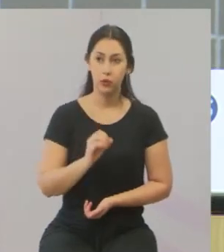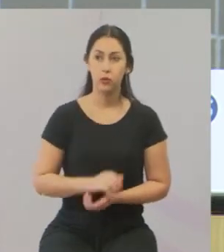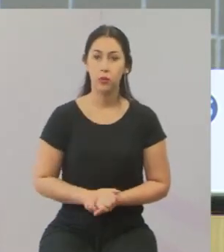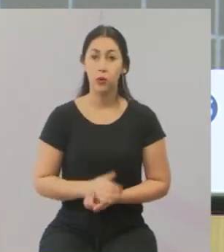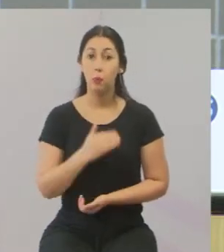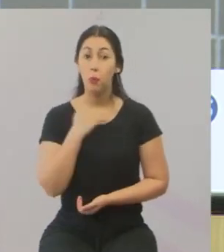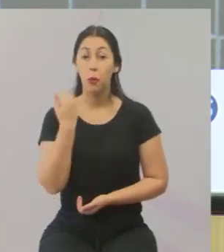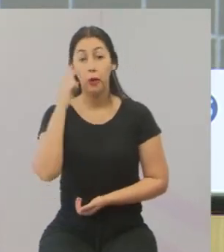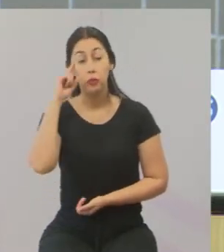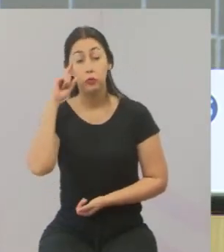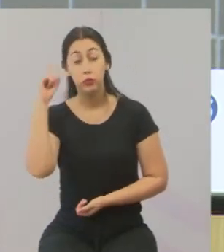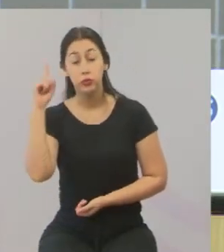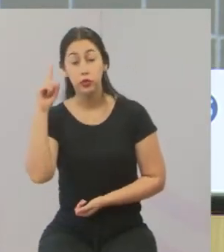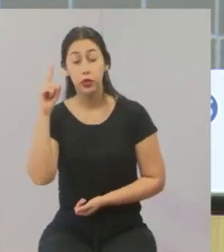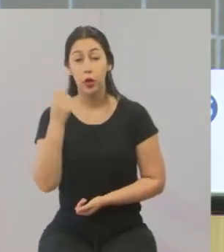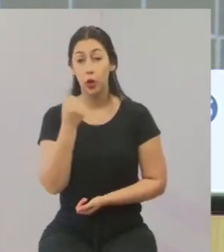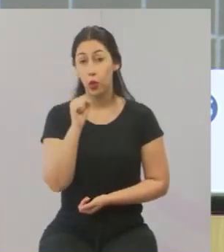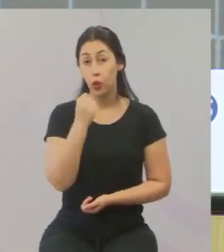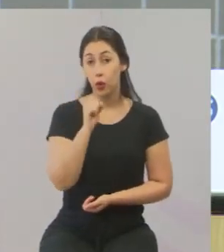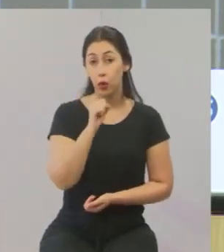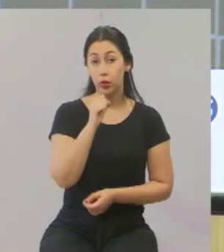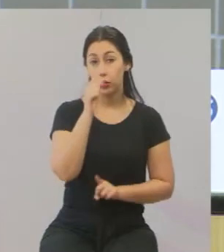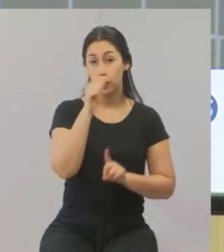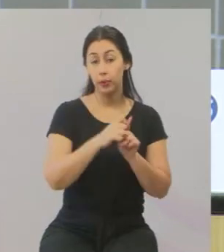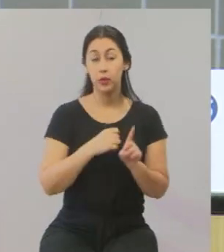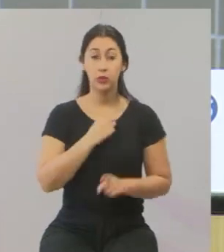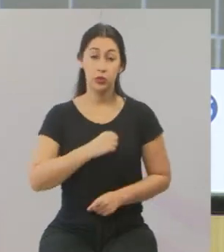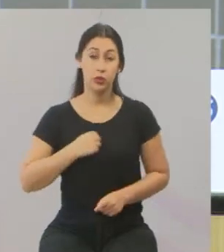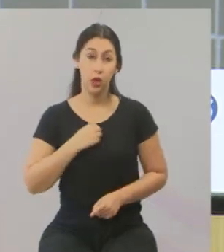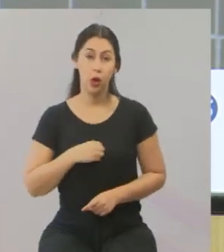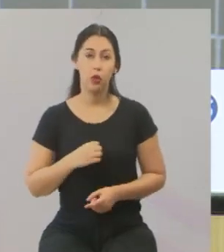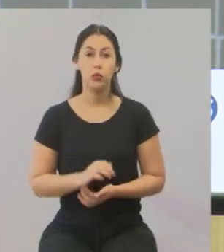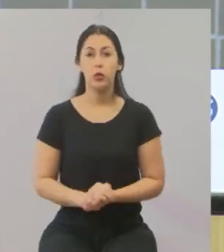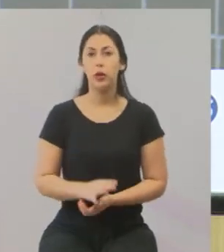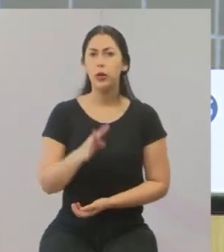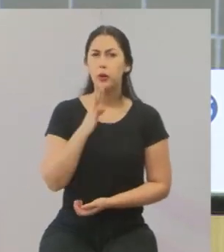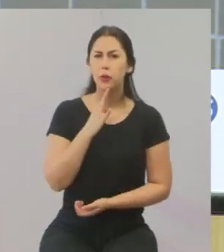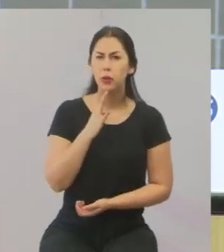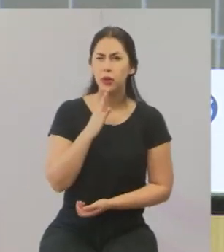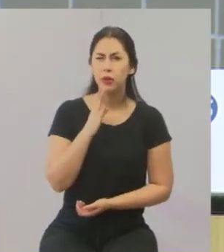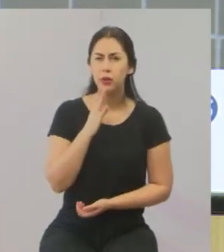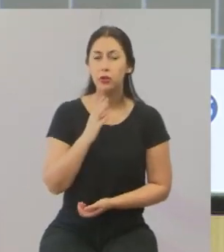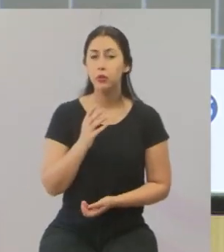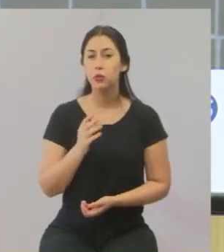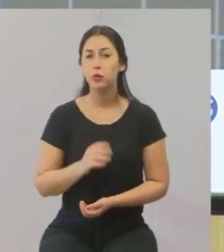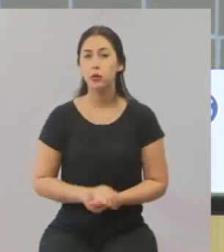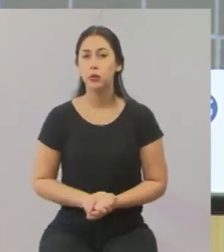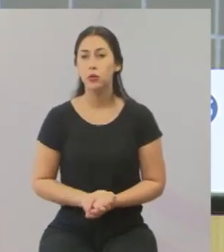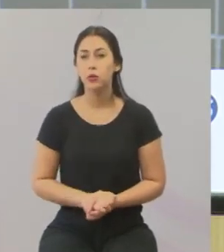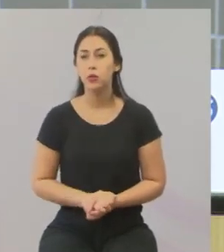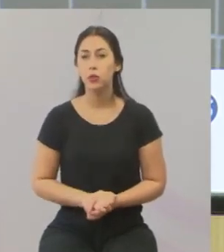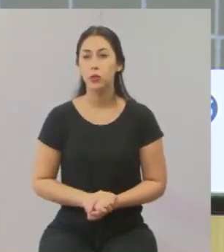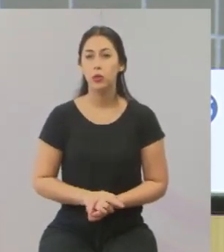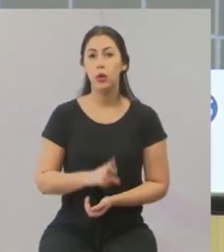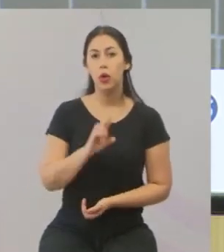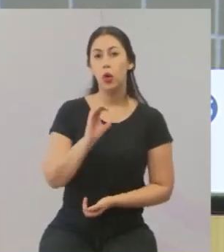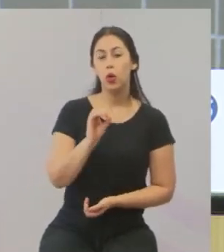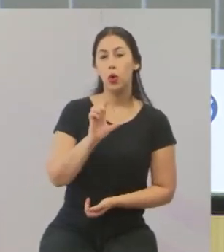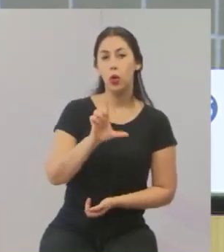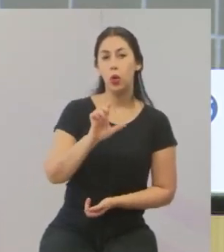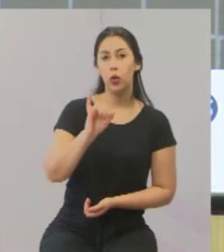falecido em 8 de agosto de 2020, popularmente conhecido no meio esportivo como